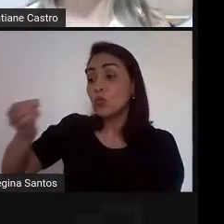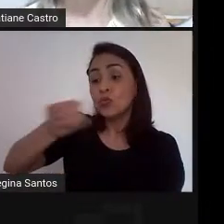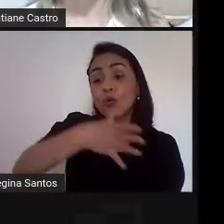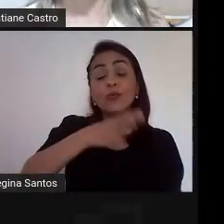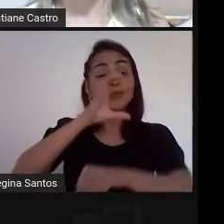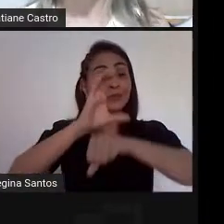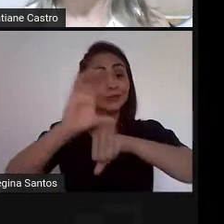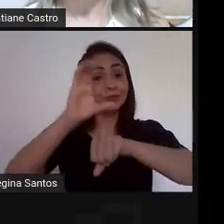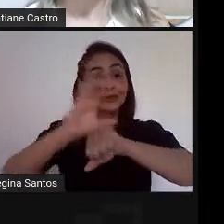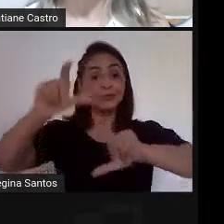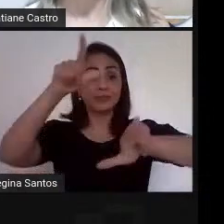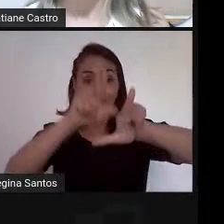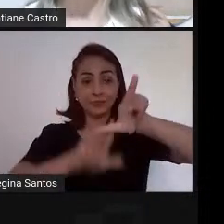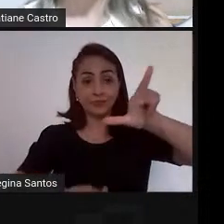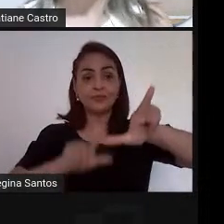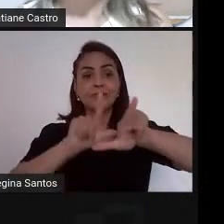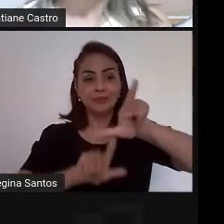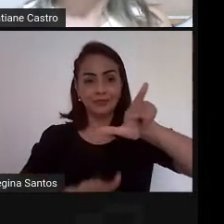letras.